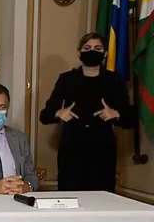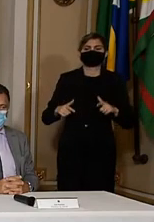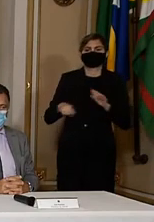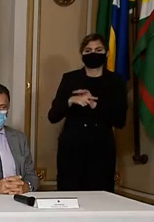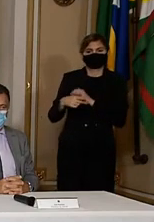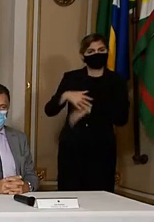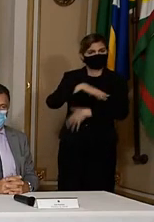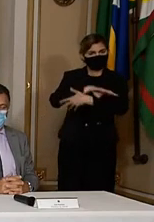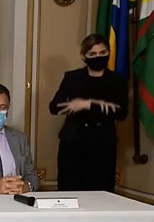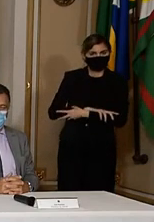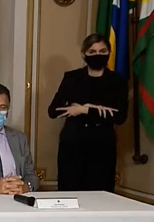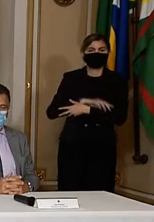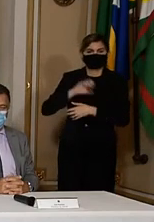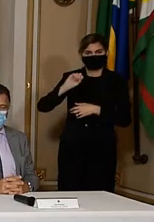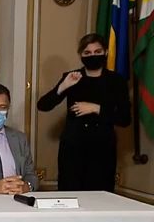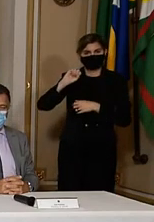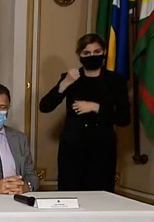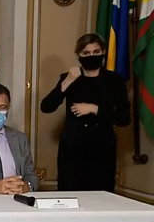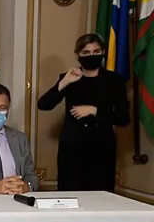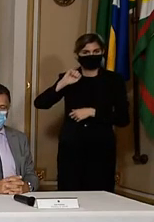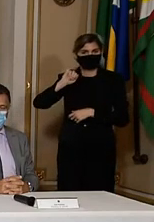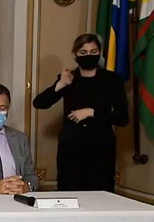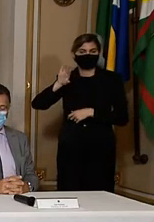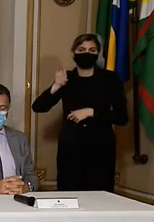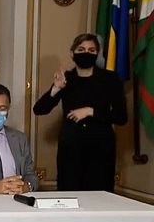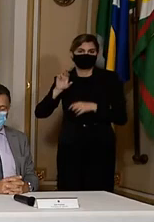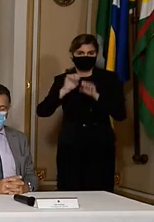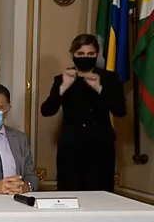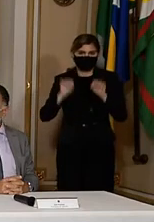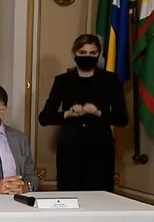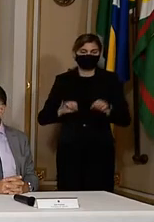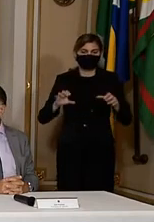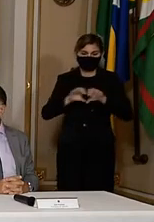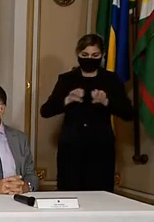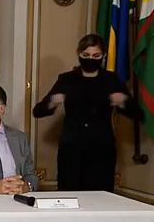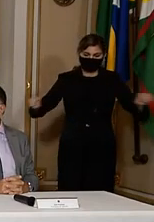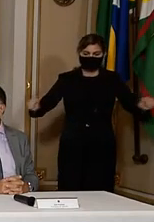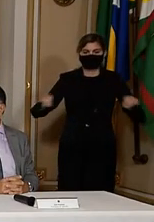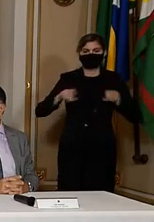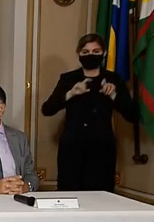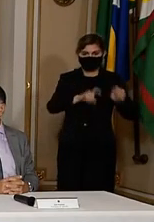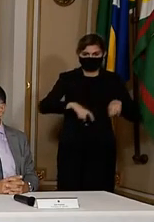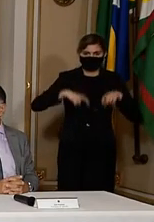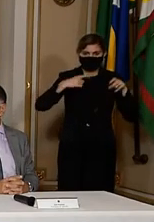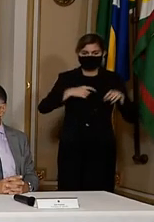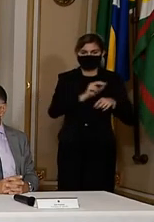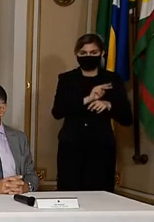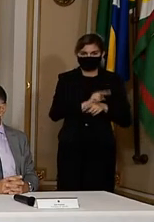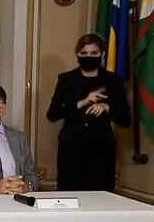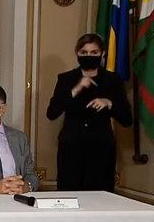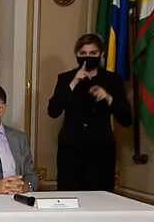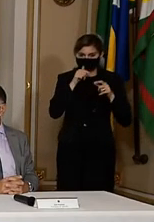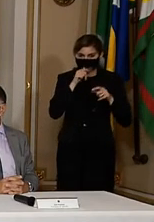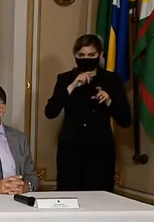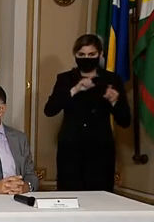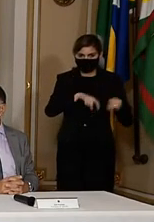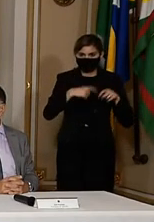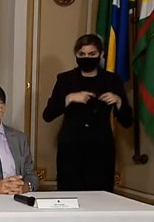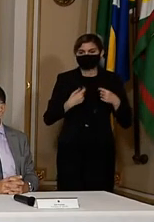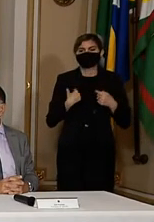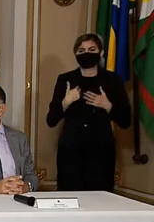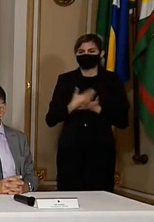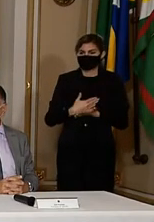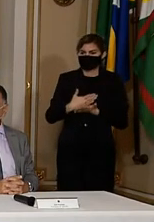envolvidos no cisar esse sistema integrado de saneamento Rural e nós estamos iniciando